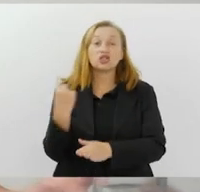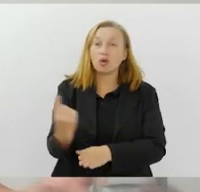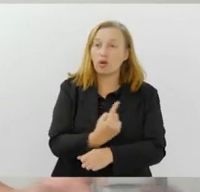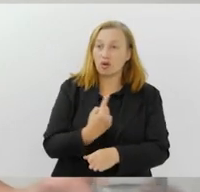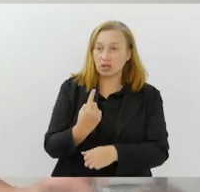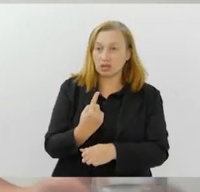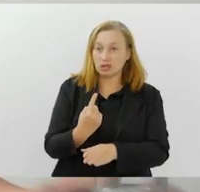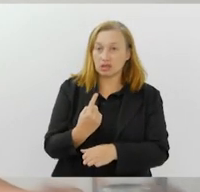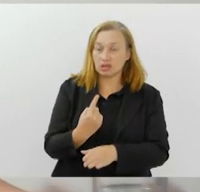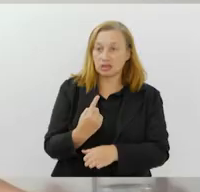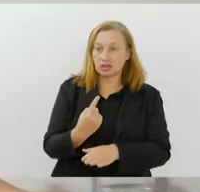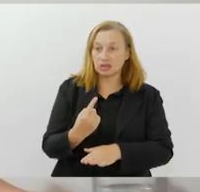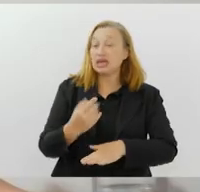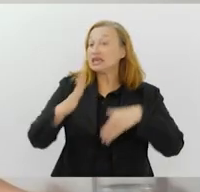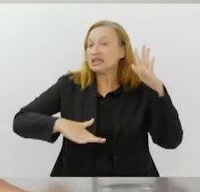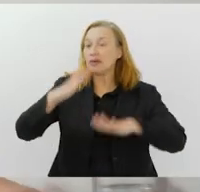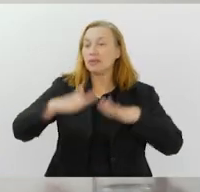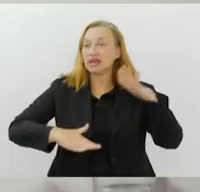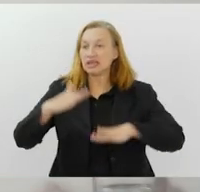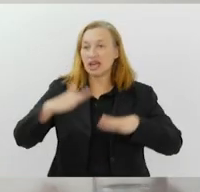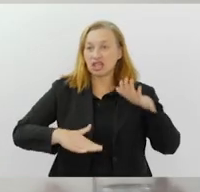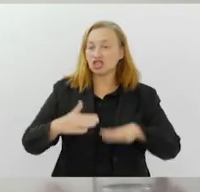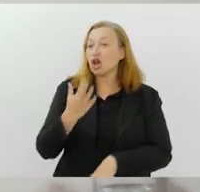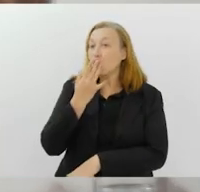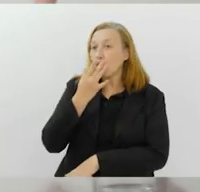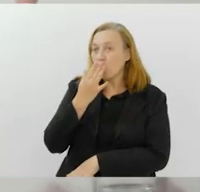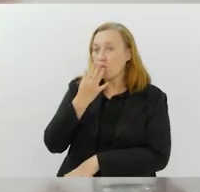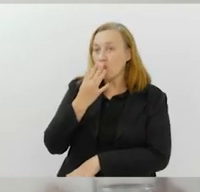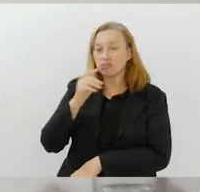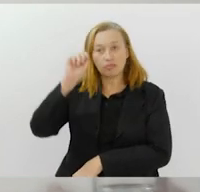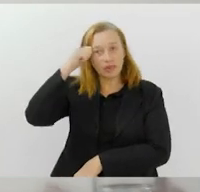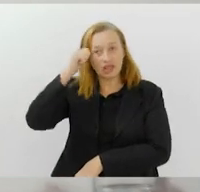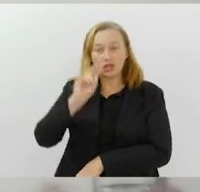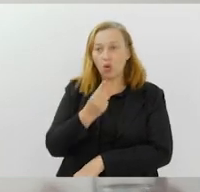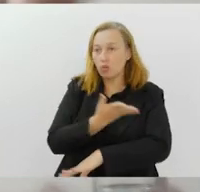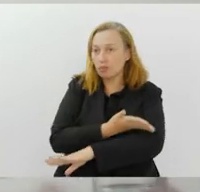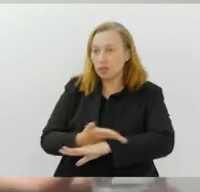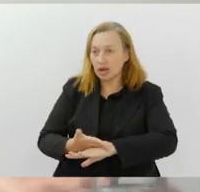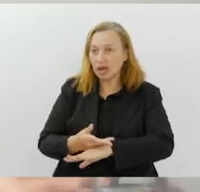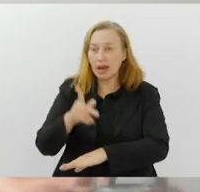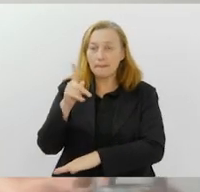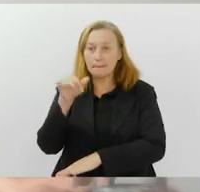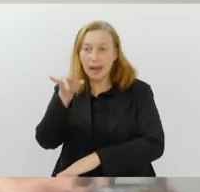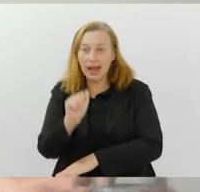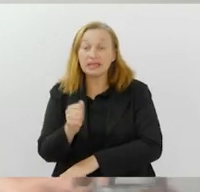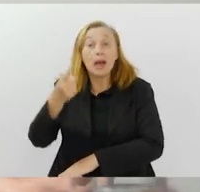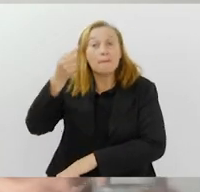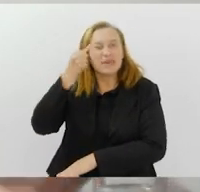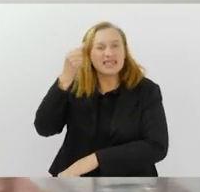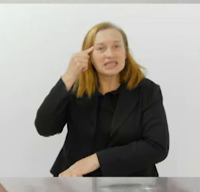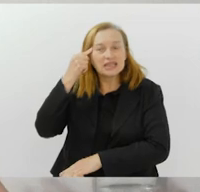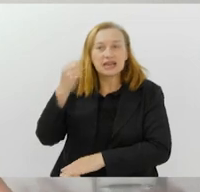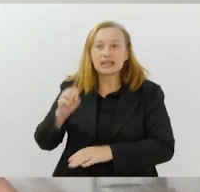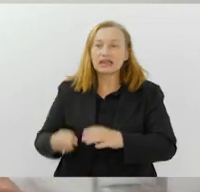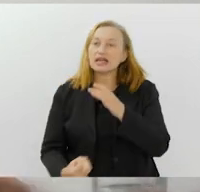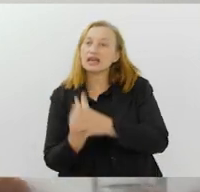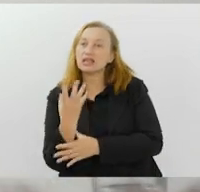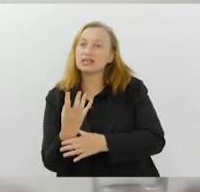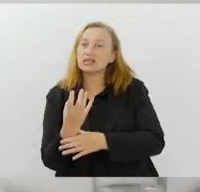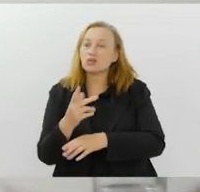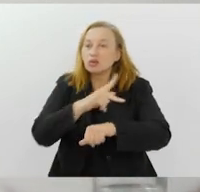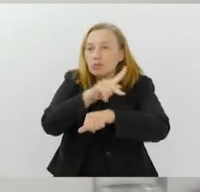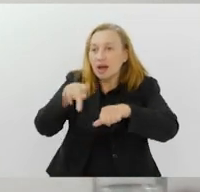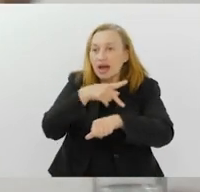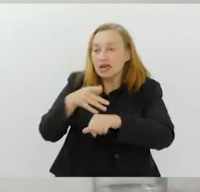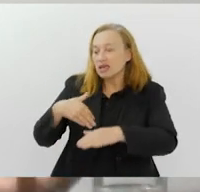garantia de todos né então se a gente passa para uma questão já de pensar a construção do nosso país e esse